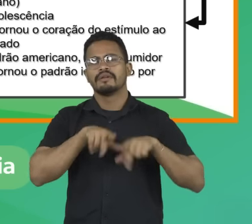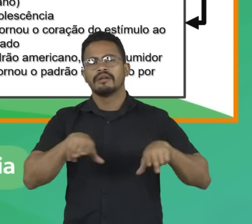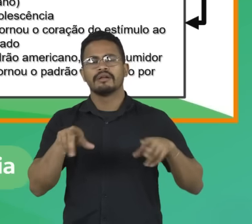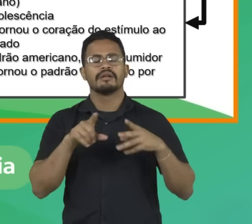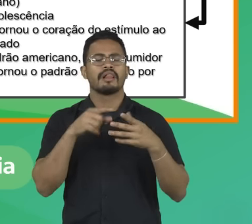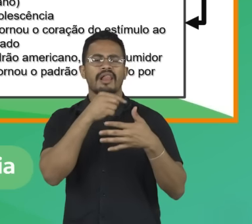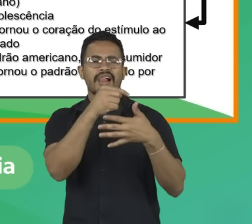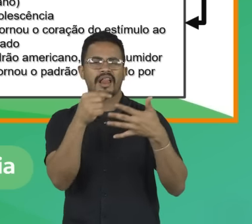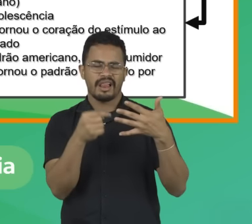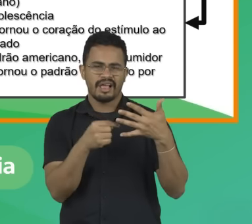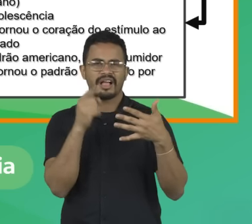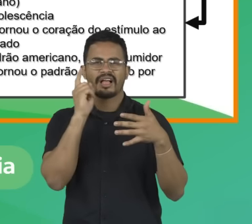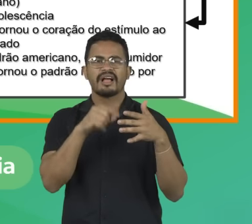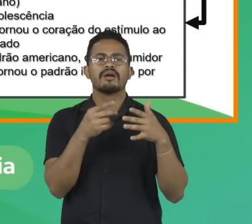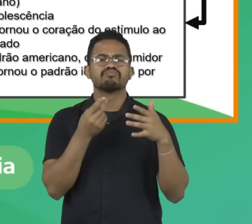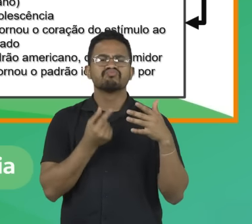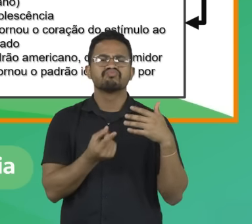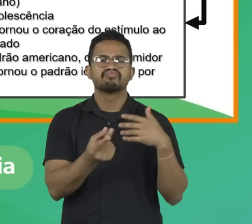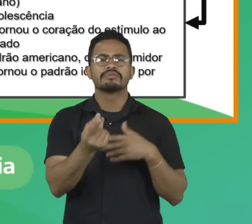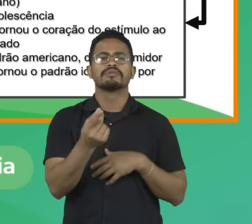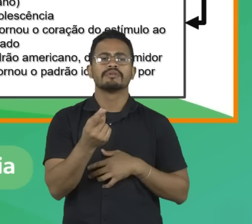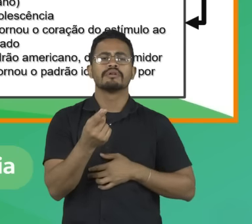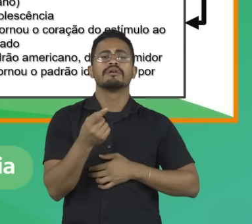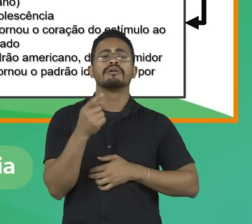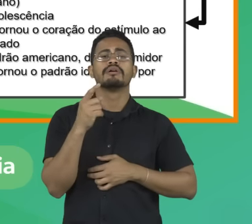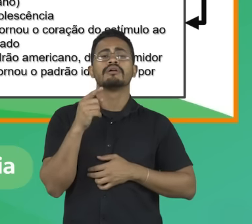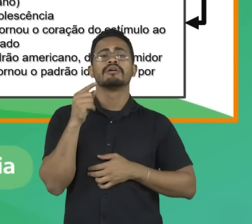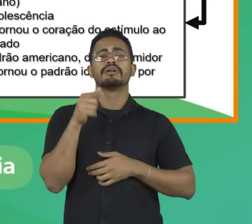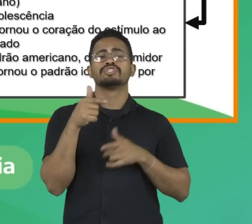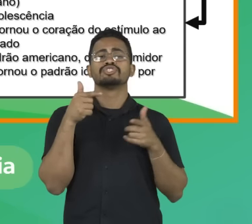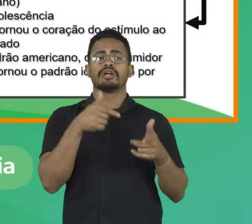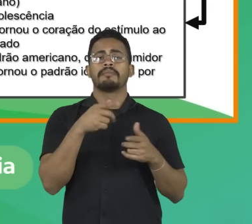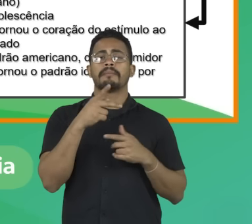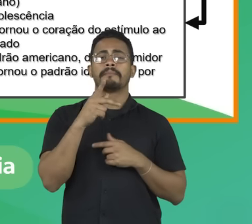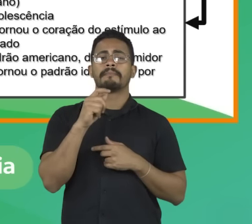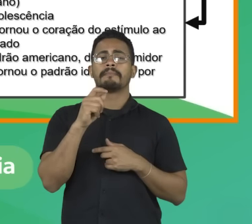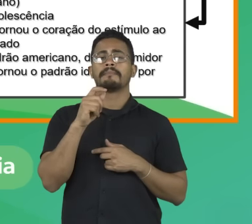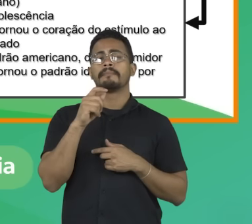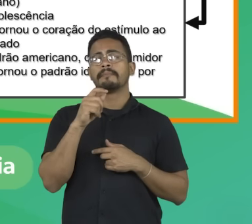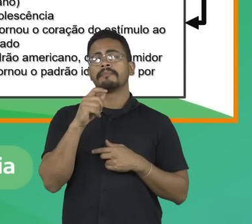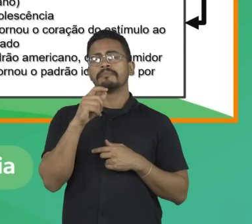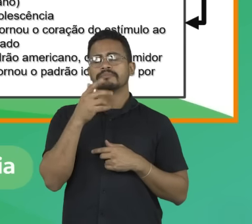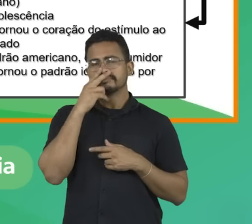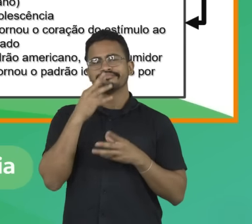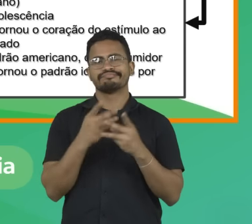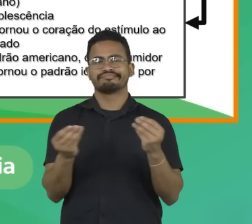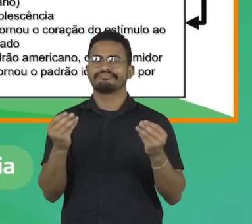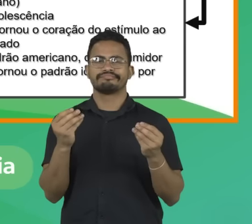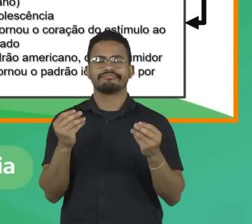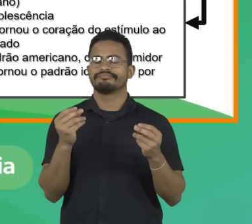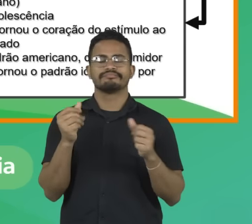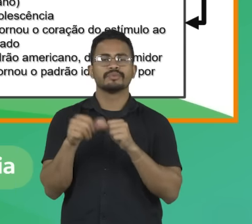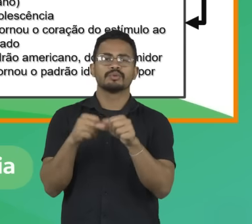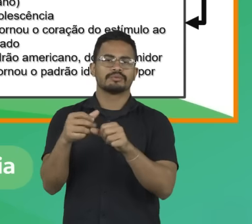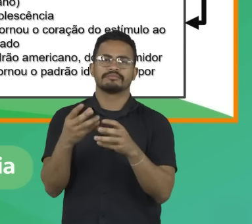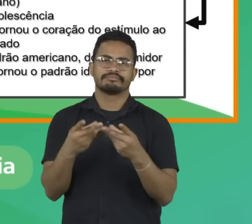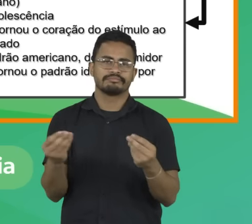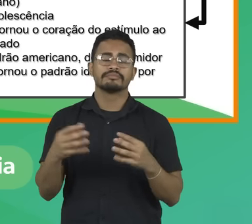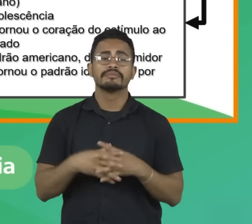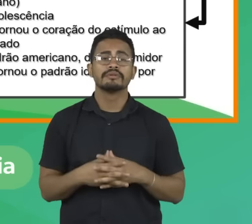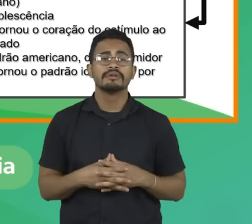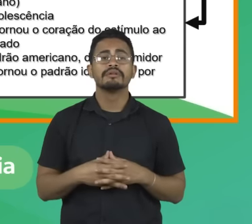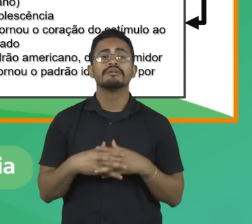bem duradouro era considerado como padrão se tornar obsoleto depois de um tempo. Isso elevou o descarte, que já havia aumentado